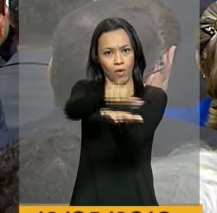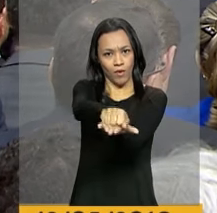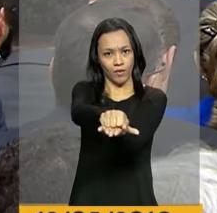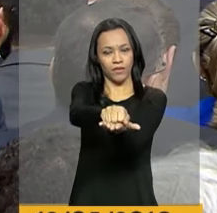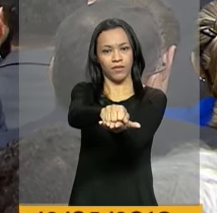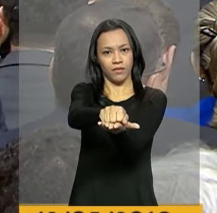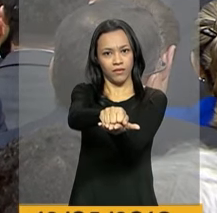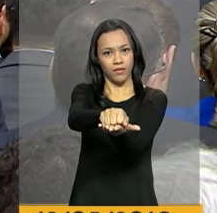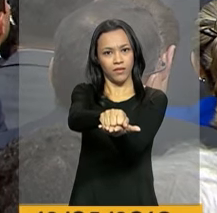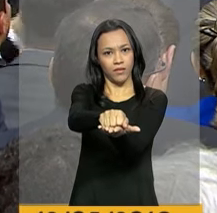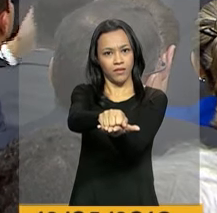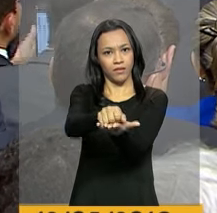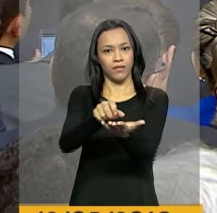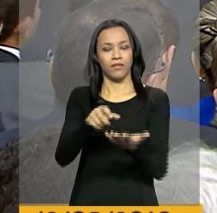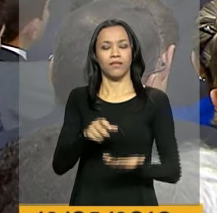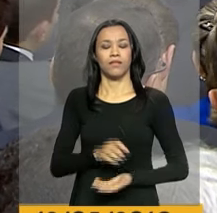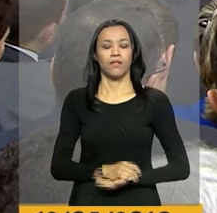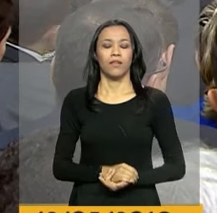fosse